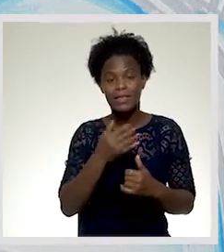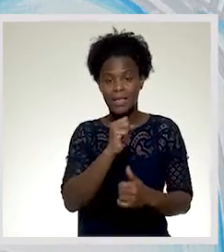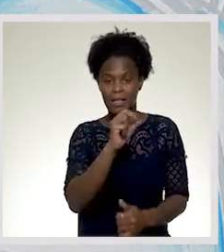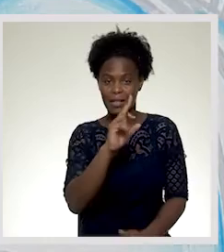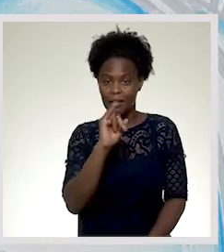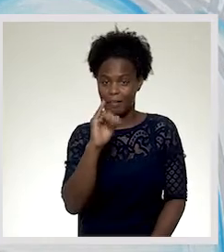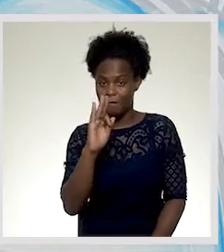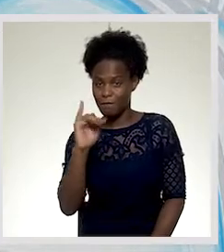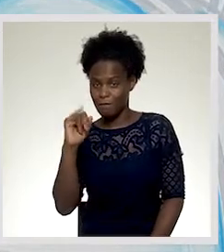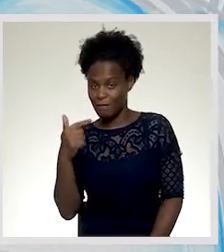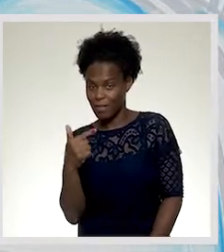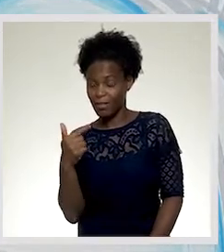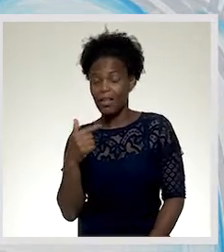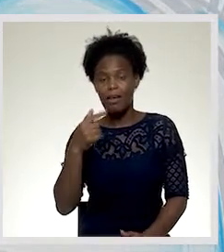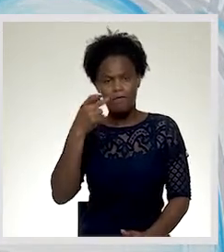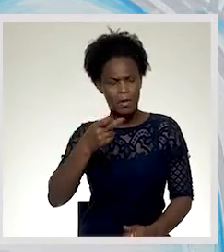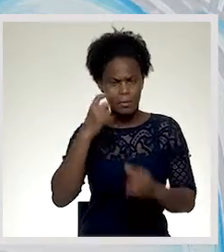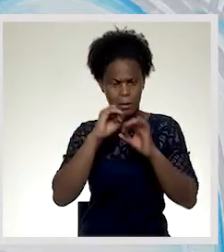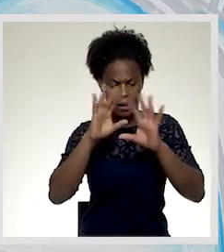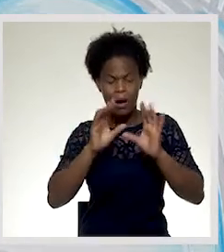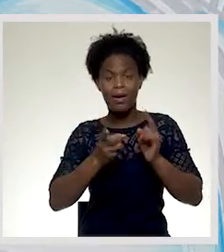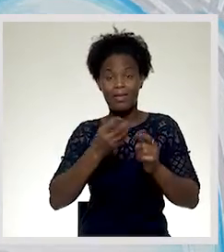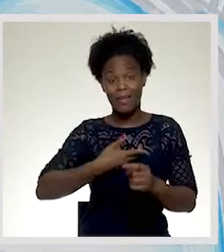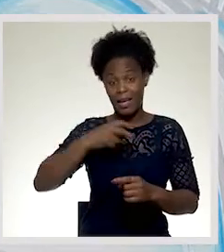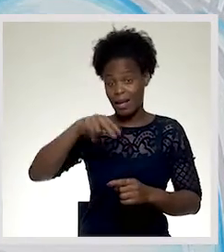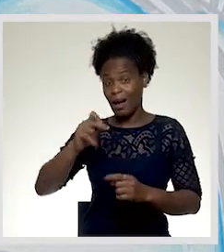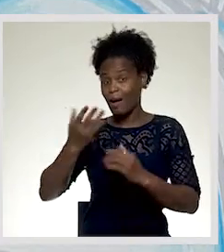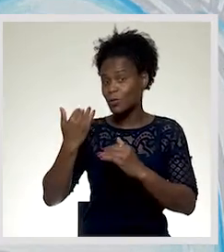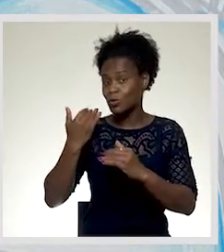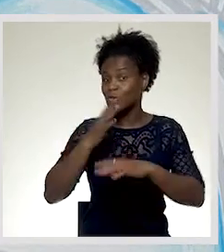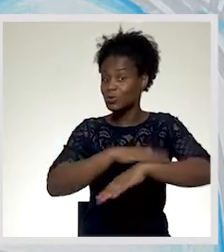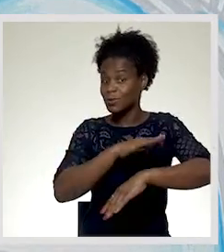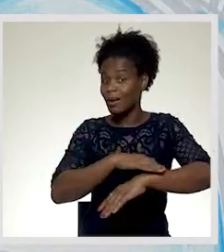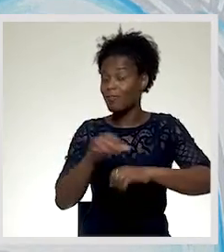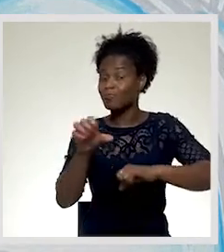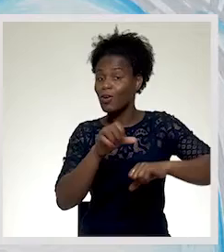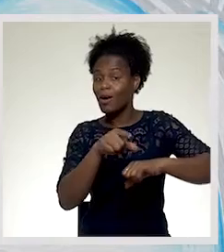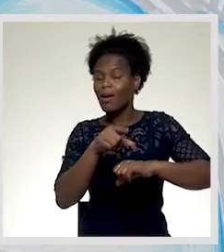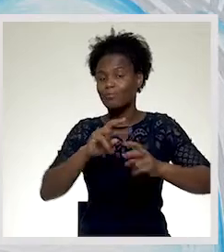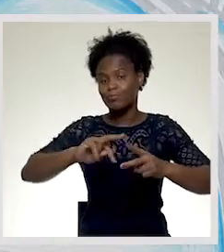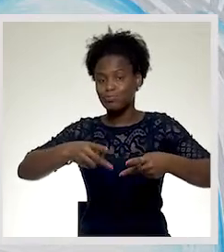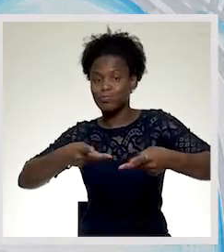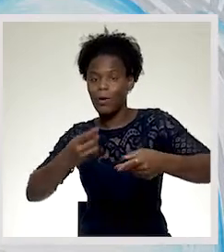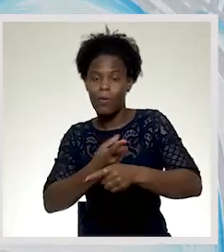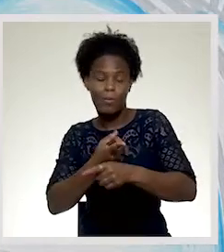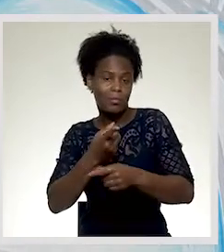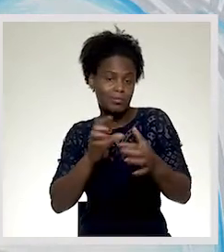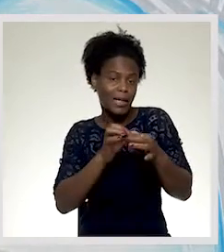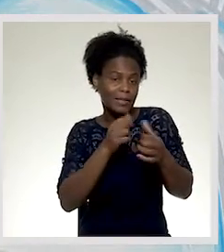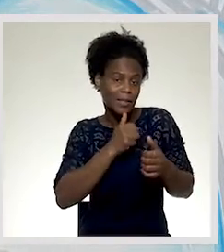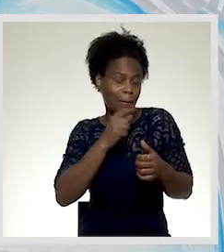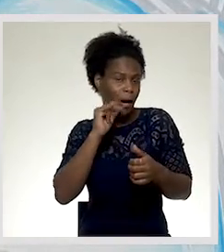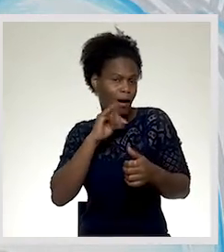da experiência de Griffith, ficou bem claro de que era o DNA a substância responsável pela transmissão das características